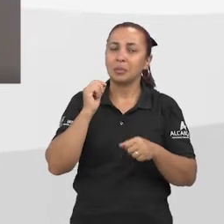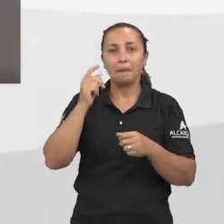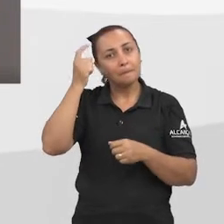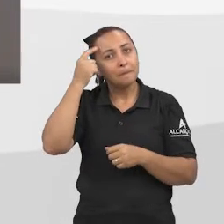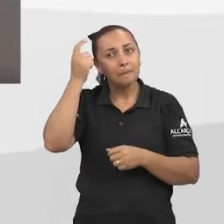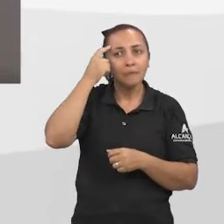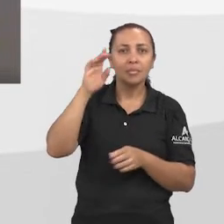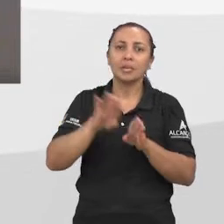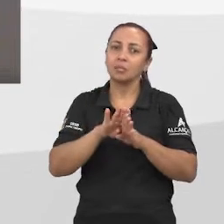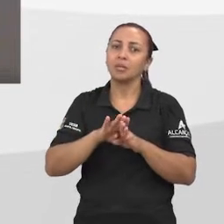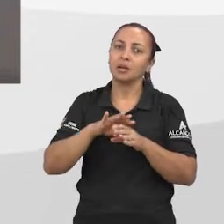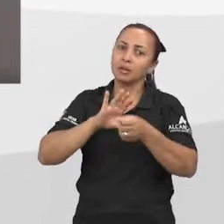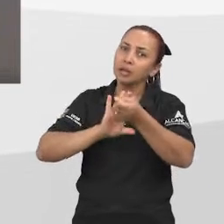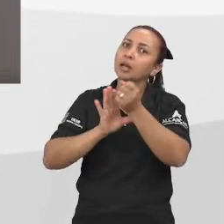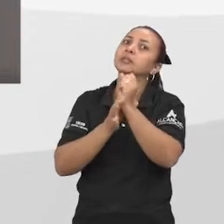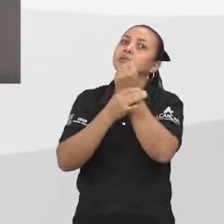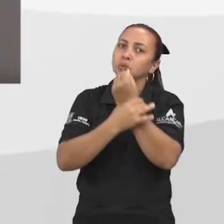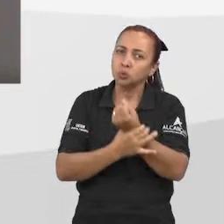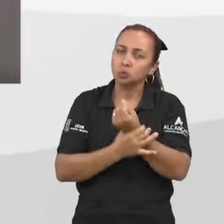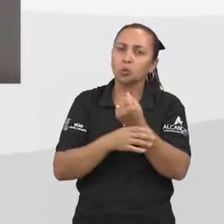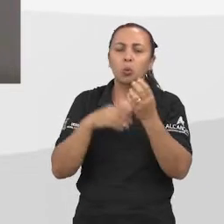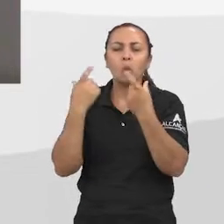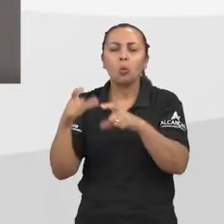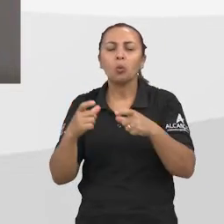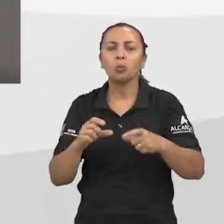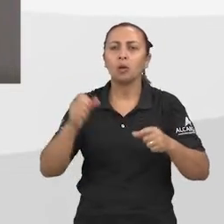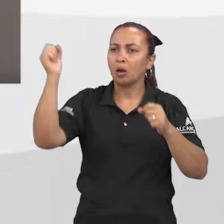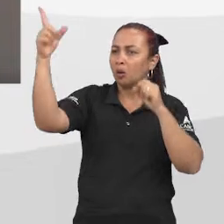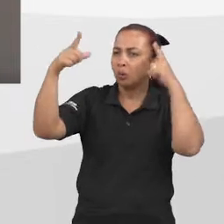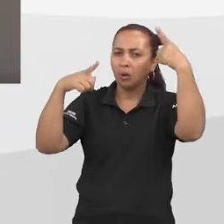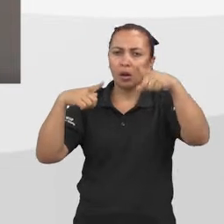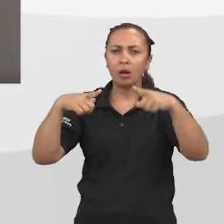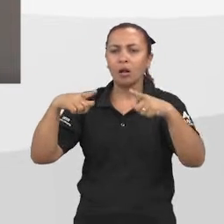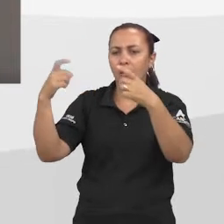na segurança, onde que a gente vai conseguir iluminar um local onde